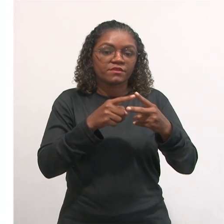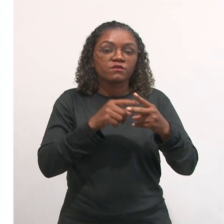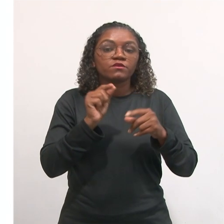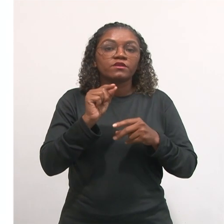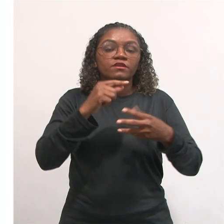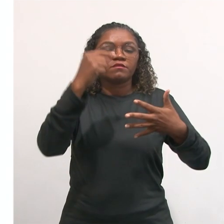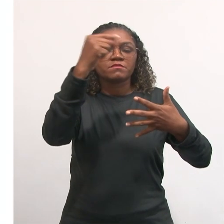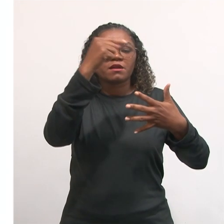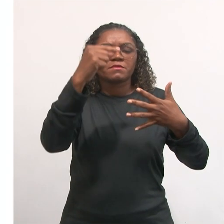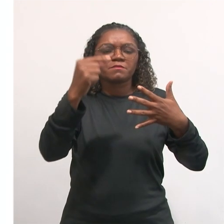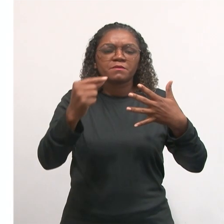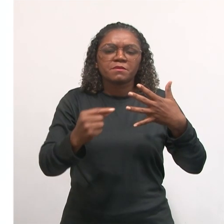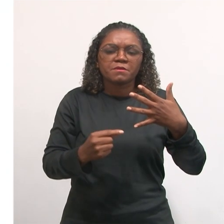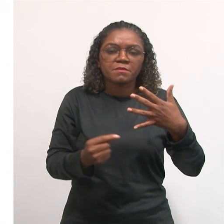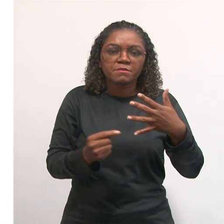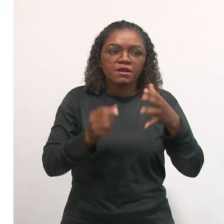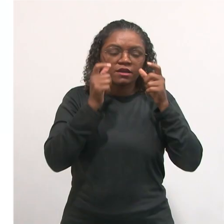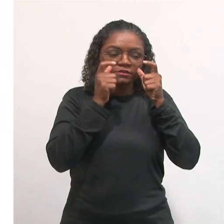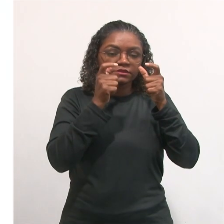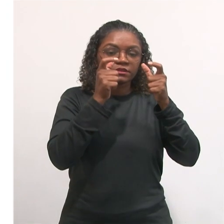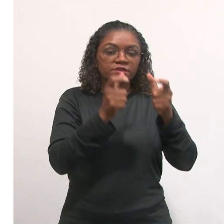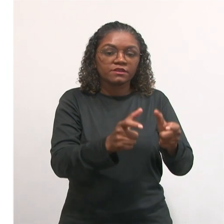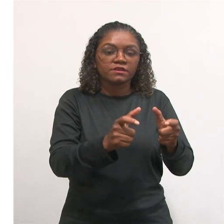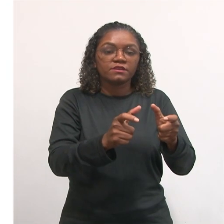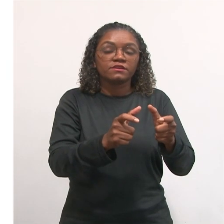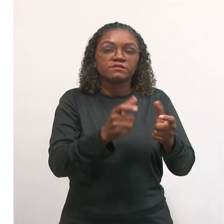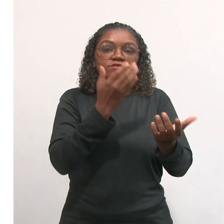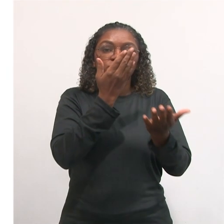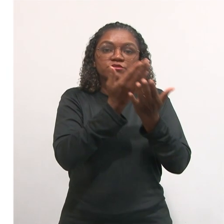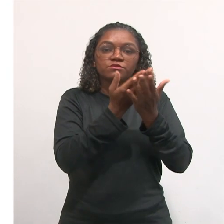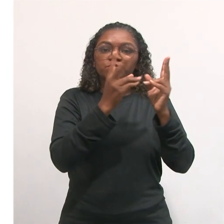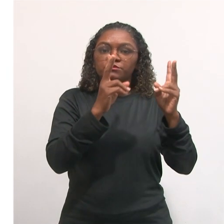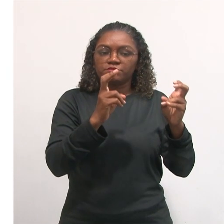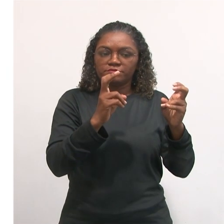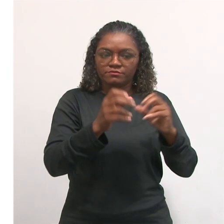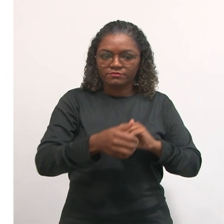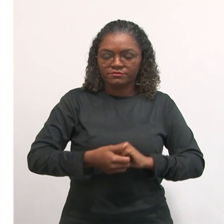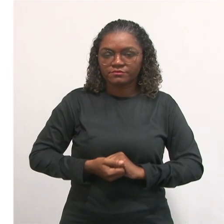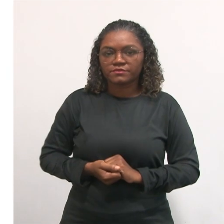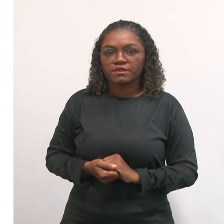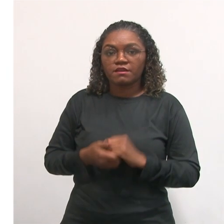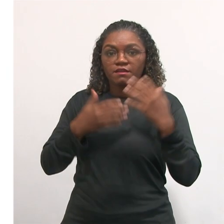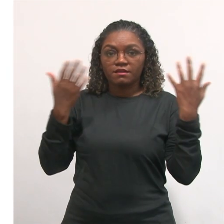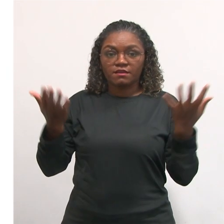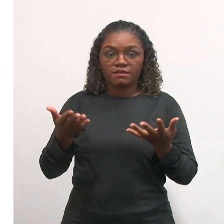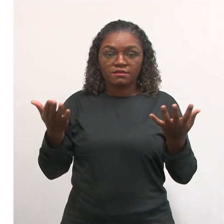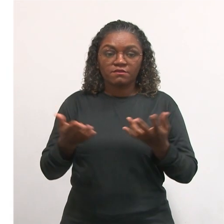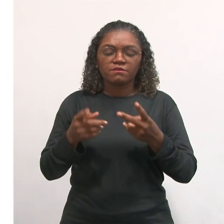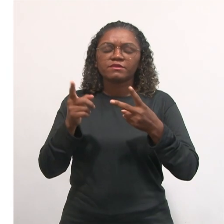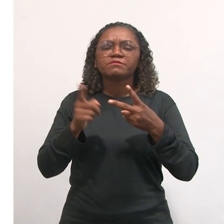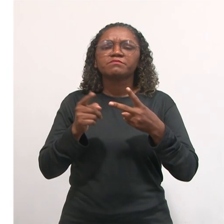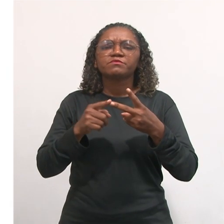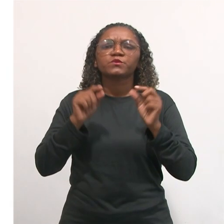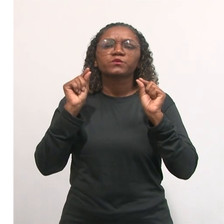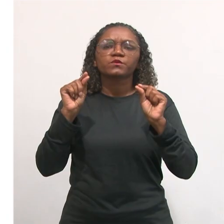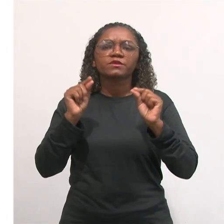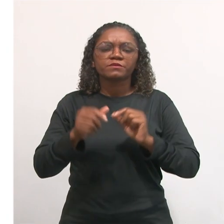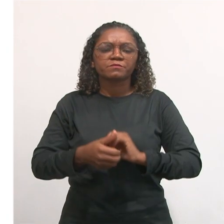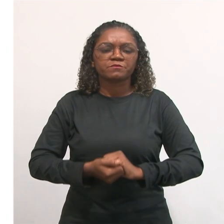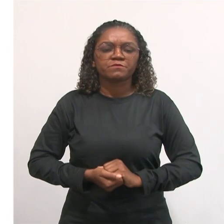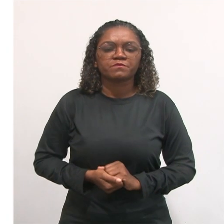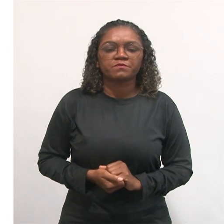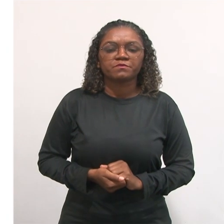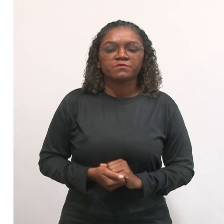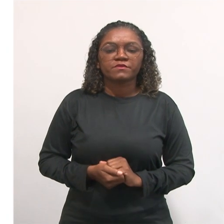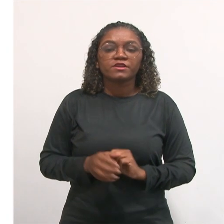de elementos de interesse de um determinado estudo, correto? E que vem a ser amostra. A amostra é